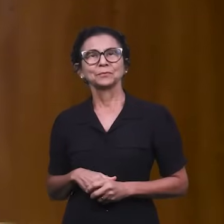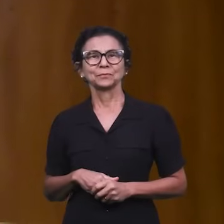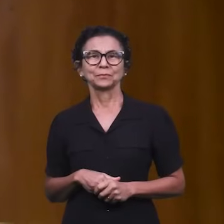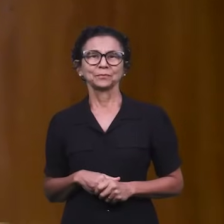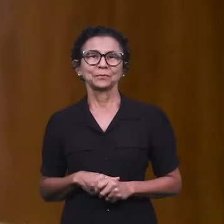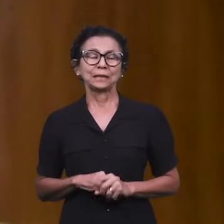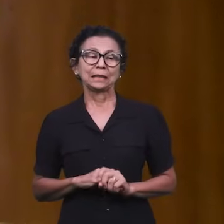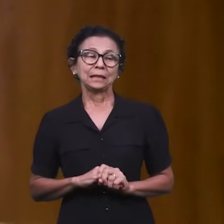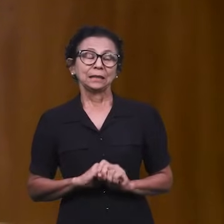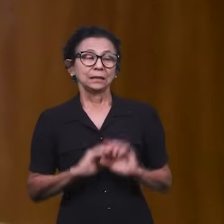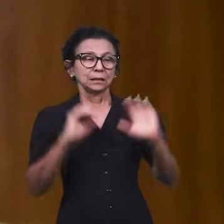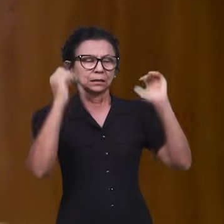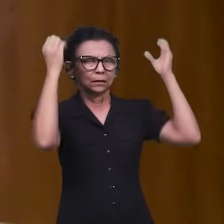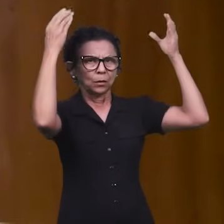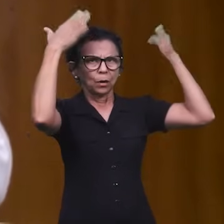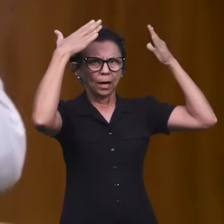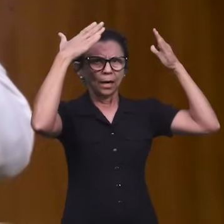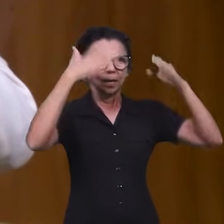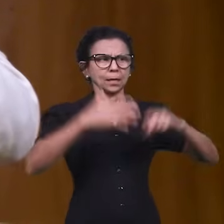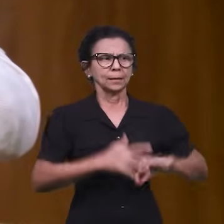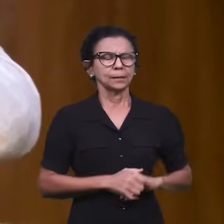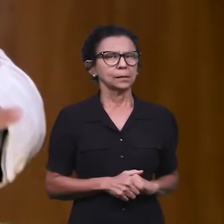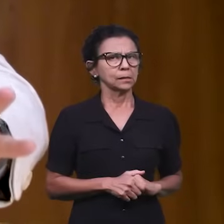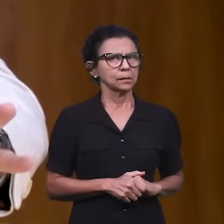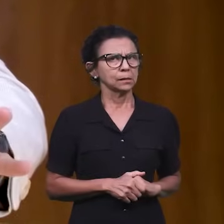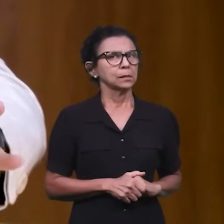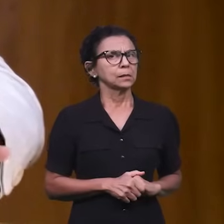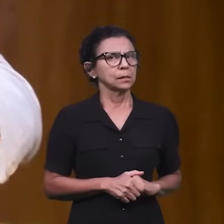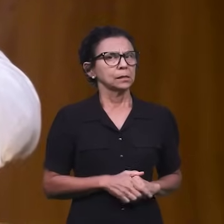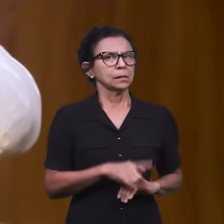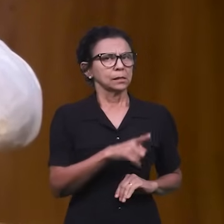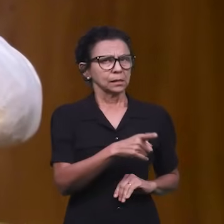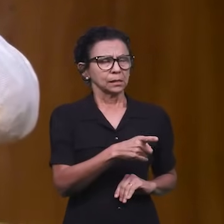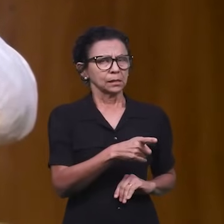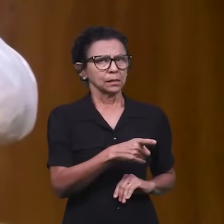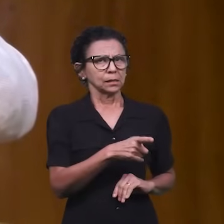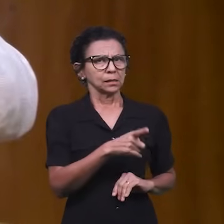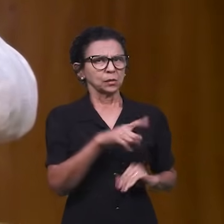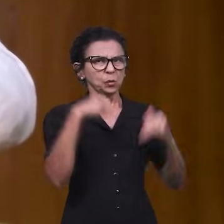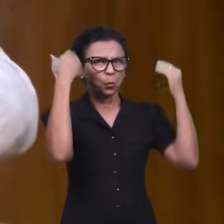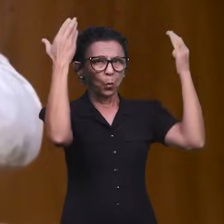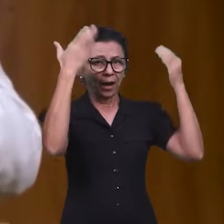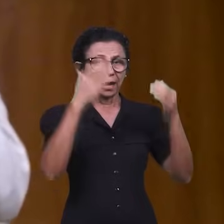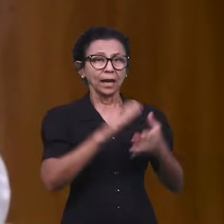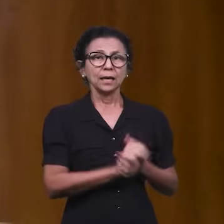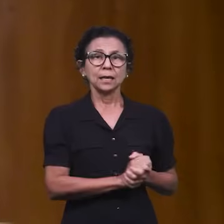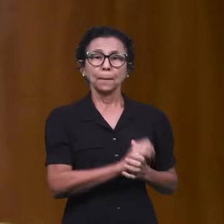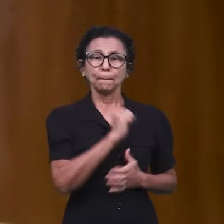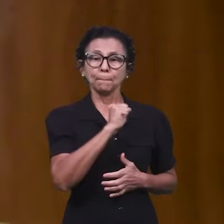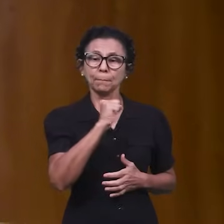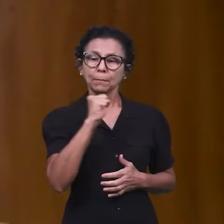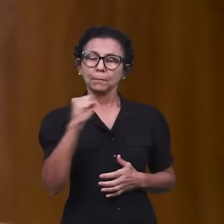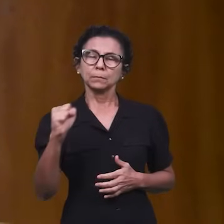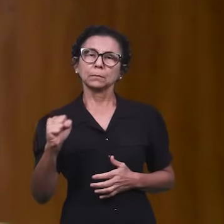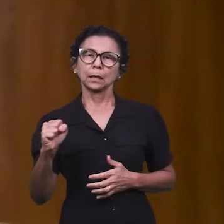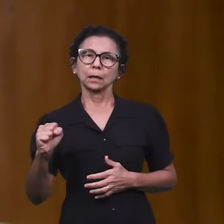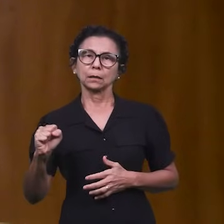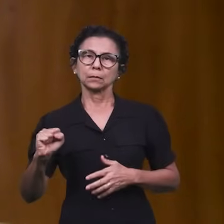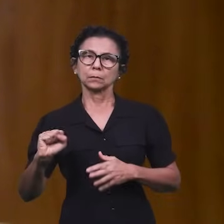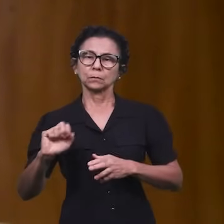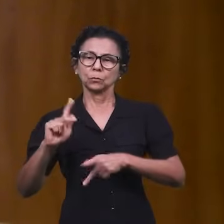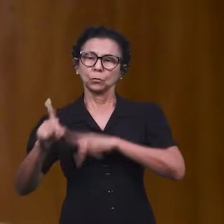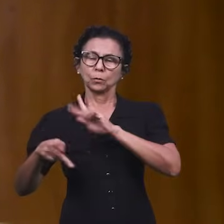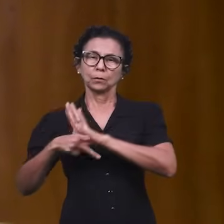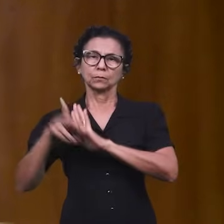contrariar. Ela fez uma escolha em não ser fiel àquele governo que queria matar aquele que vinha do Senhor, e optou pelo governo